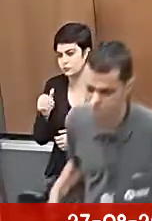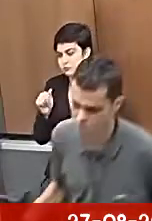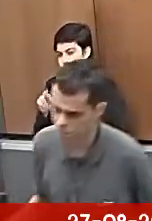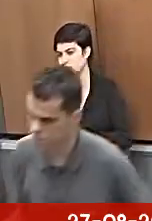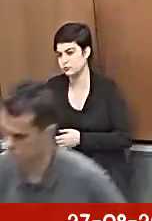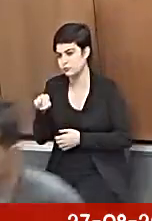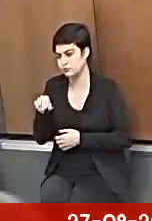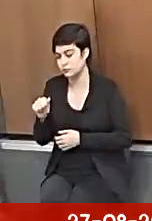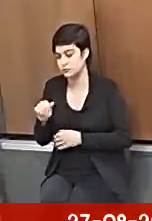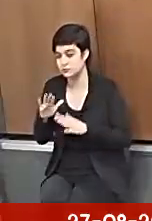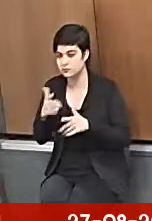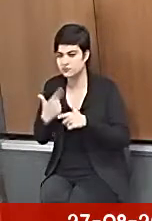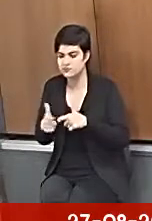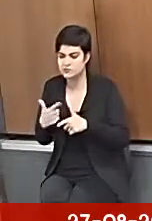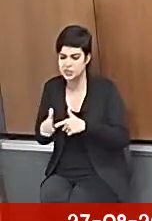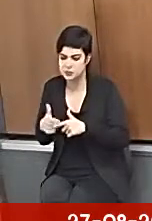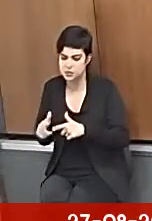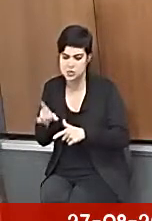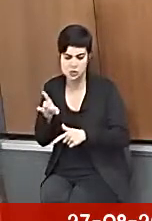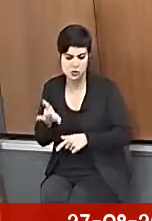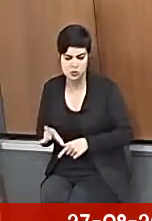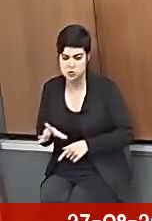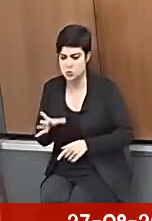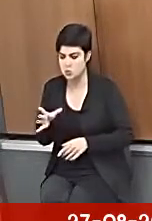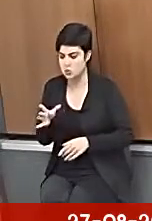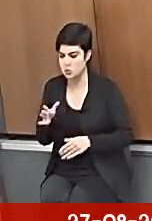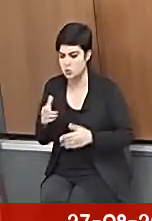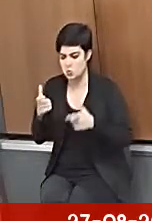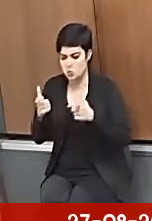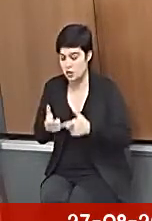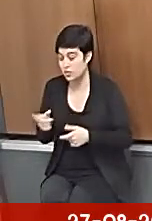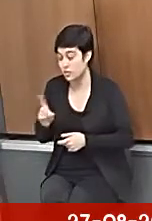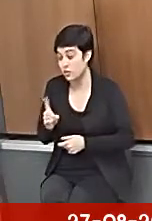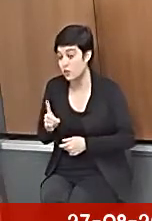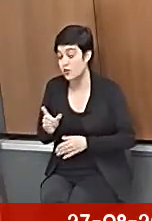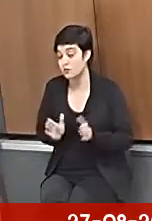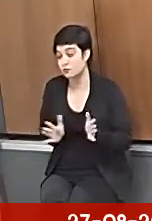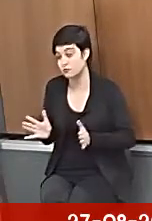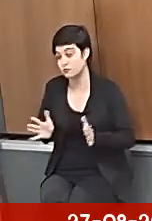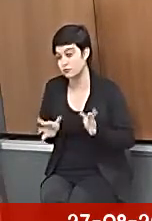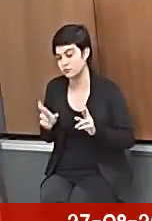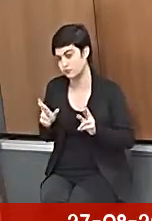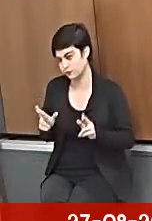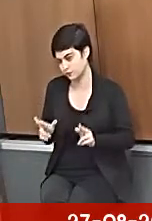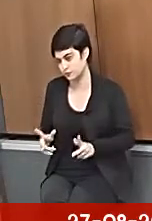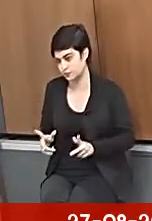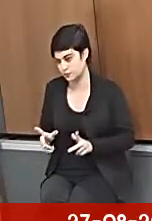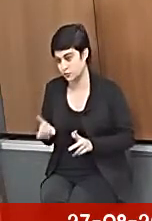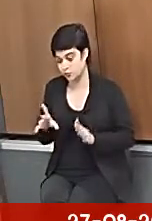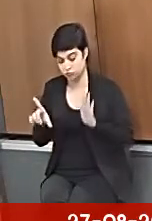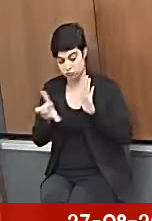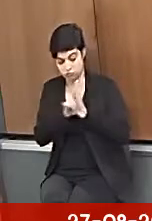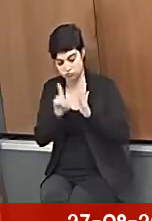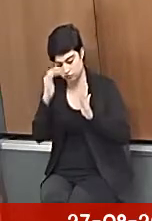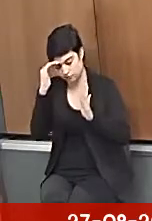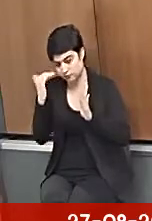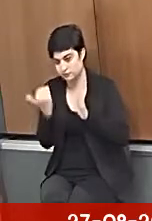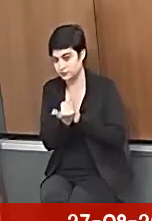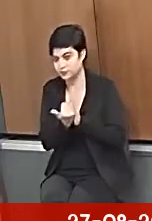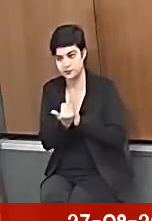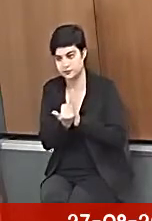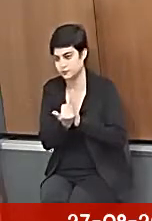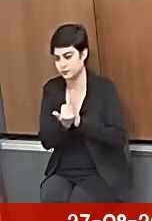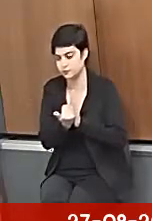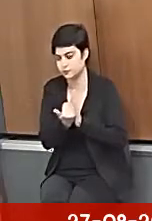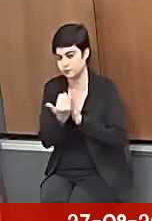são questões técnicas porque acessibilidade ela é muito diferente de cumprimento de obras ela perpassa